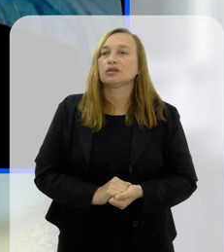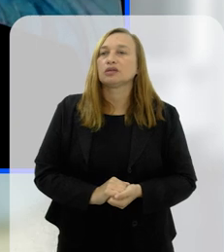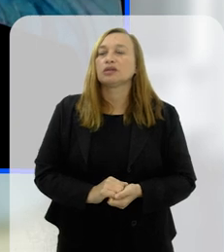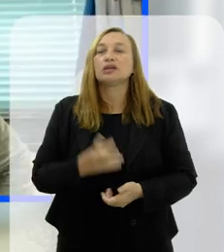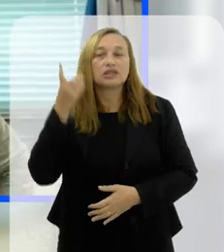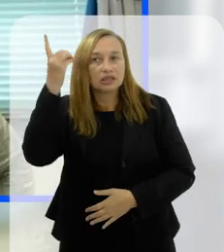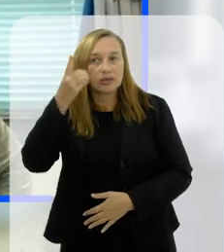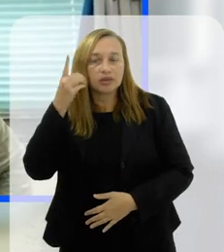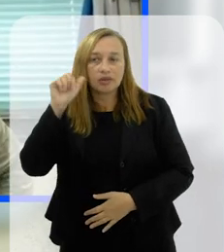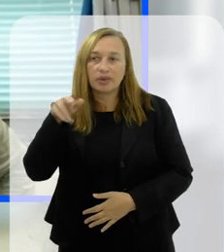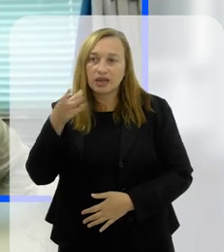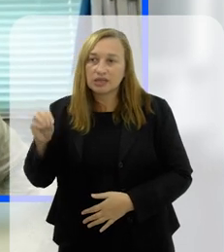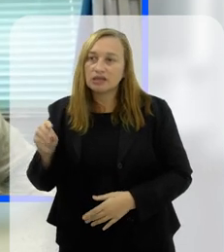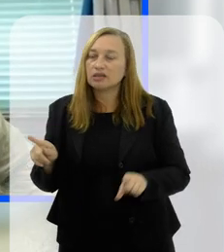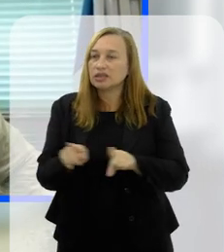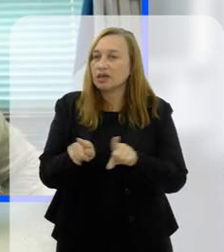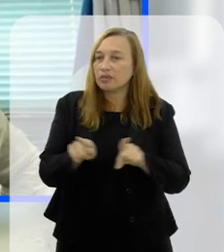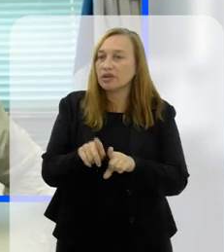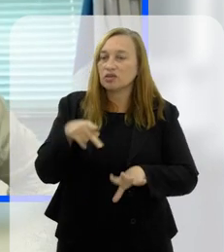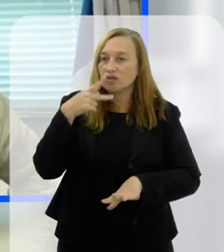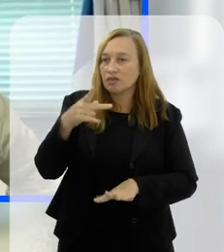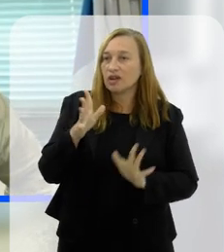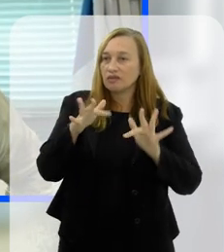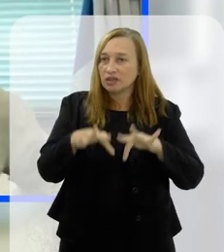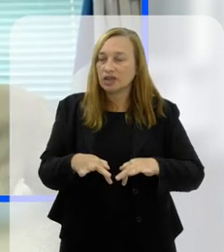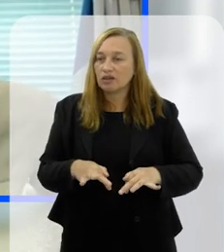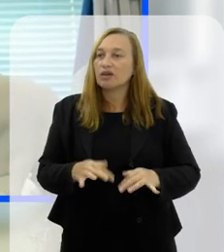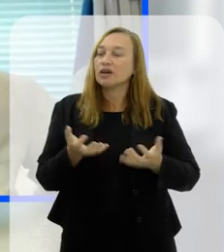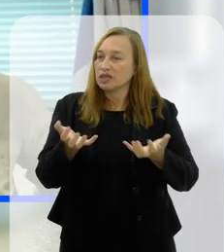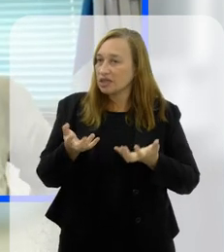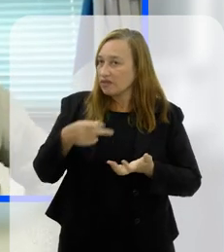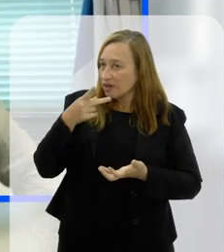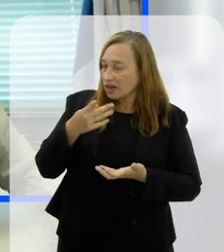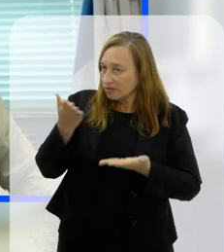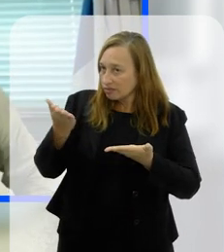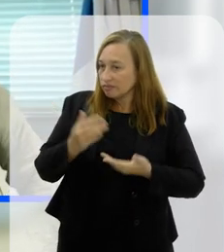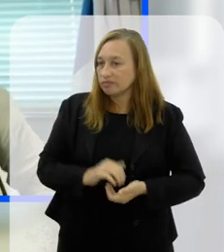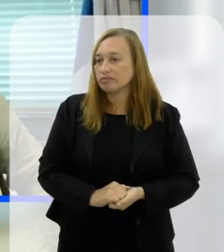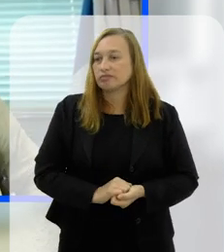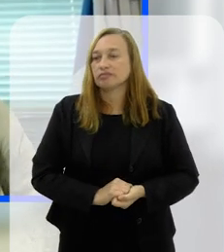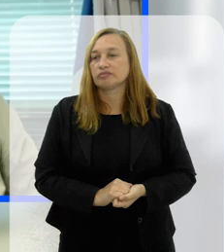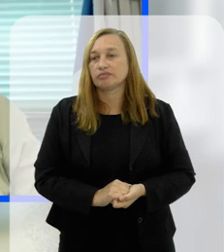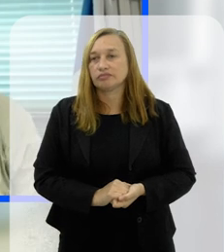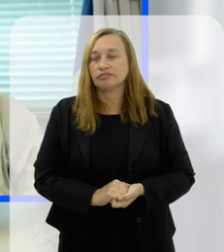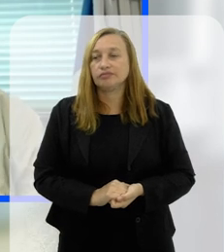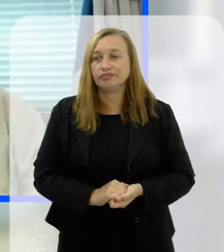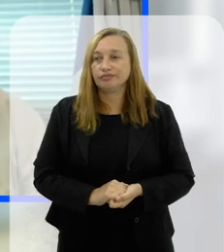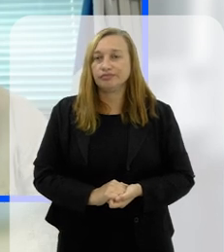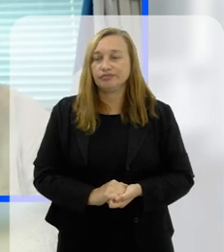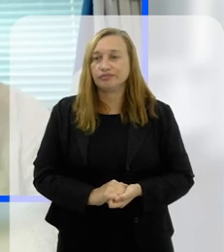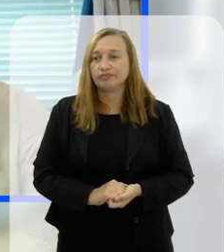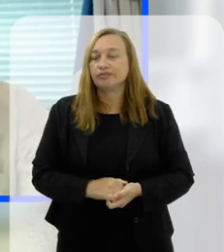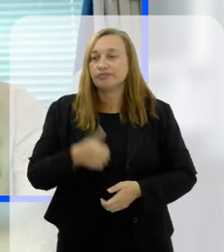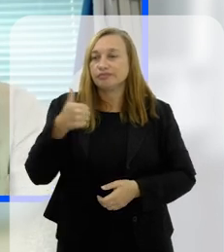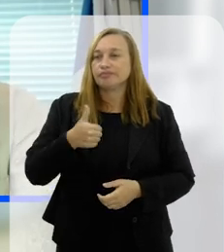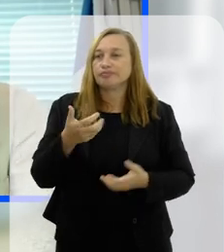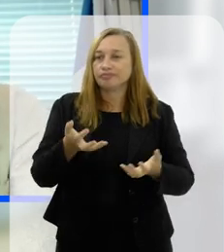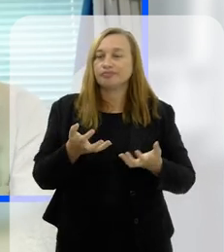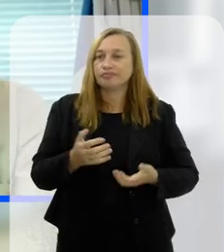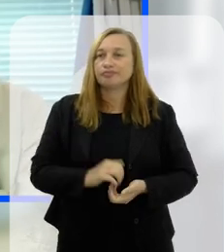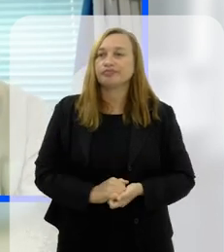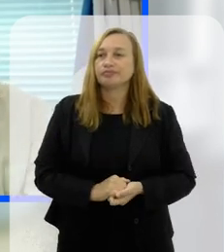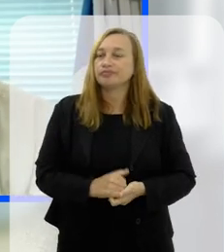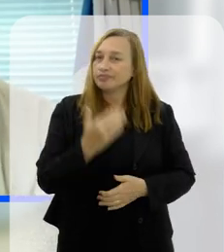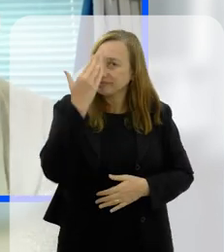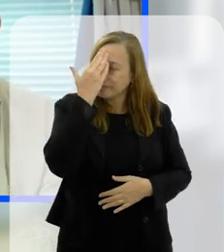positivo Deputado eh também paraas suas considerações finais sen eu quiser falar por favor eh